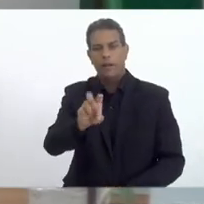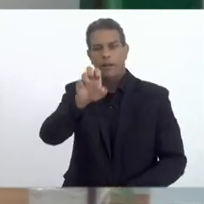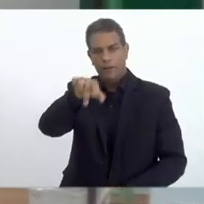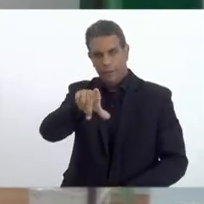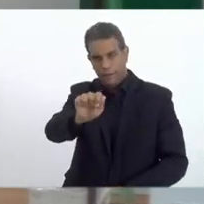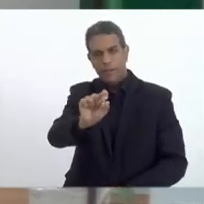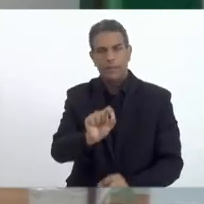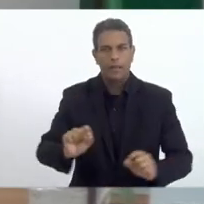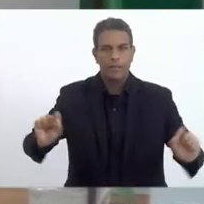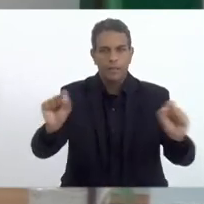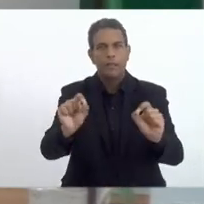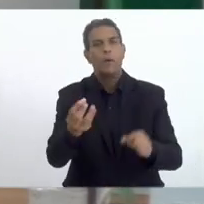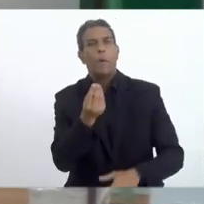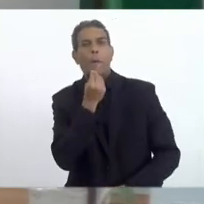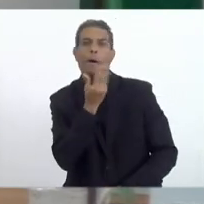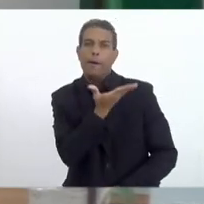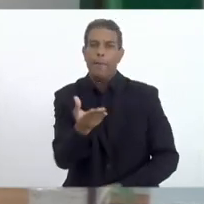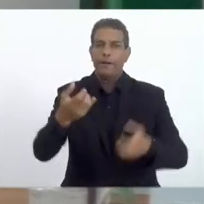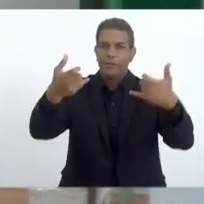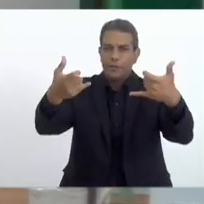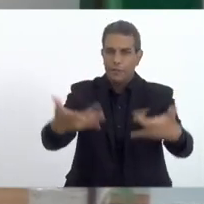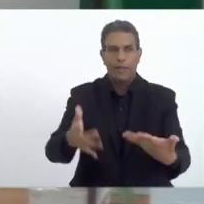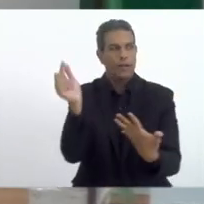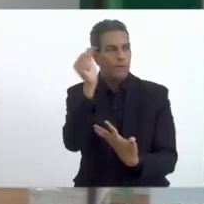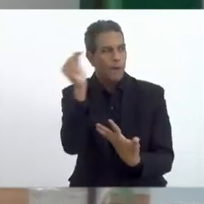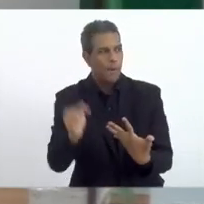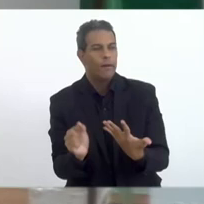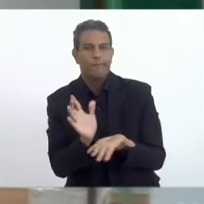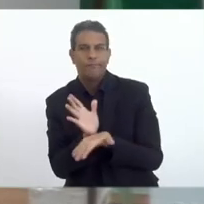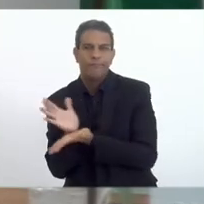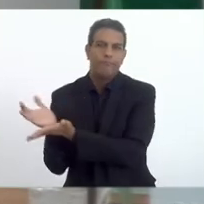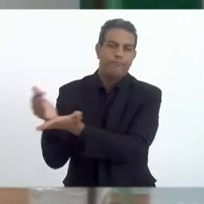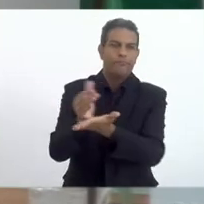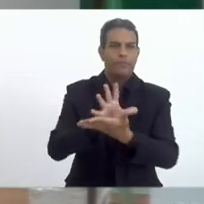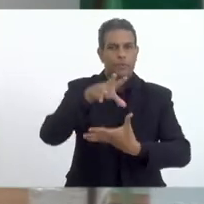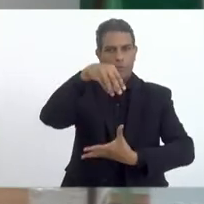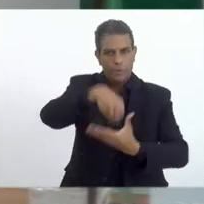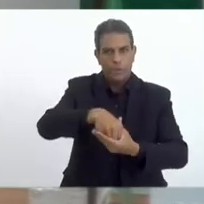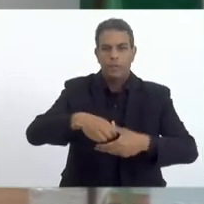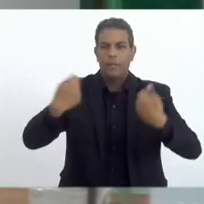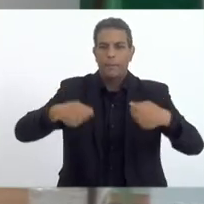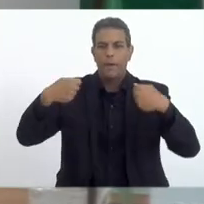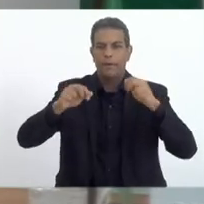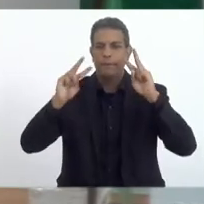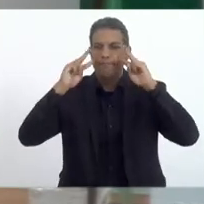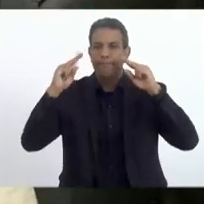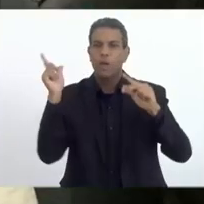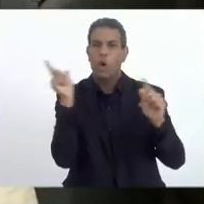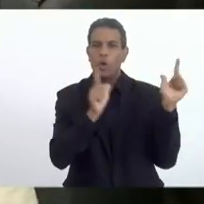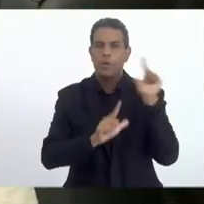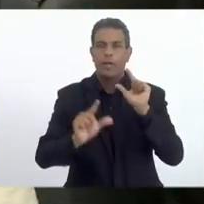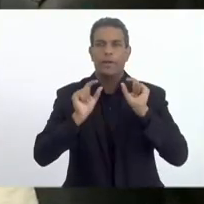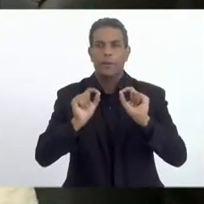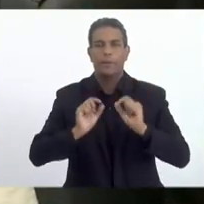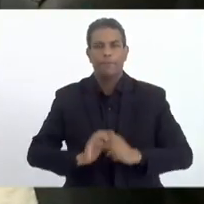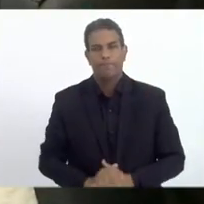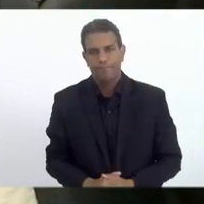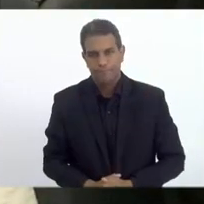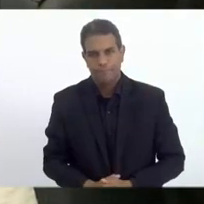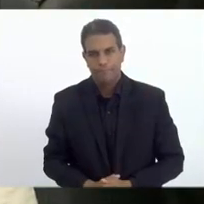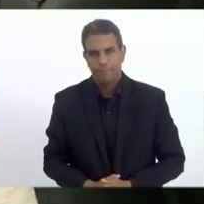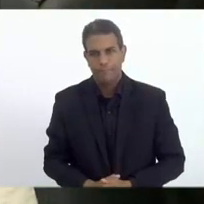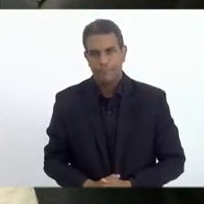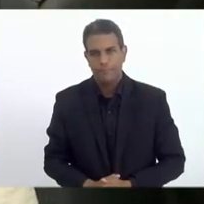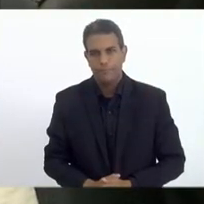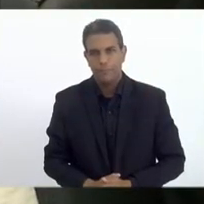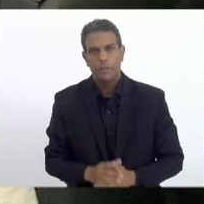por questões óbvias, né? Cuida da arrecadação e precisa ser gente concursada,